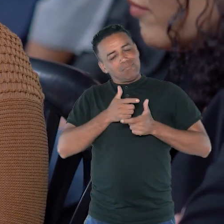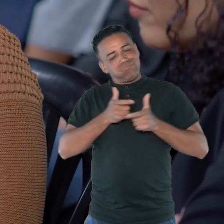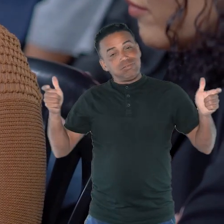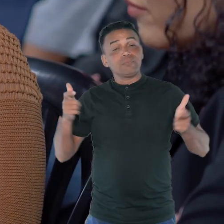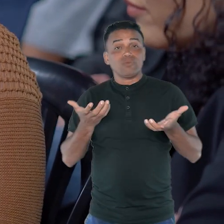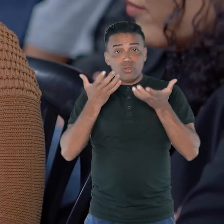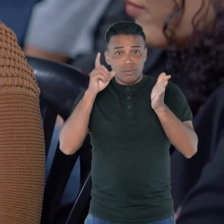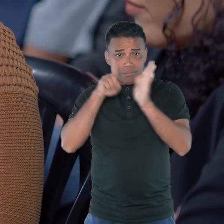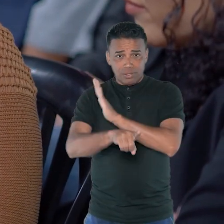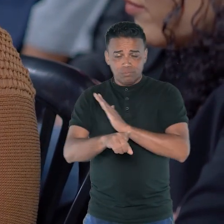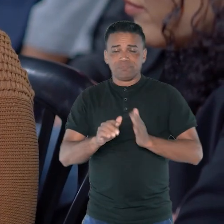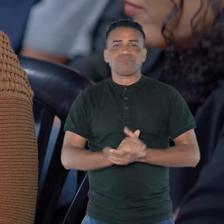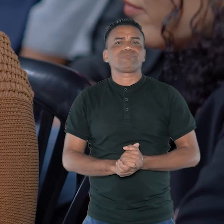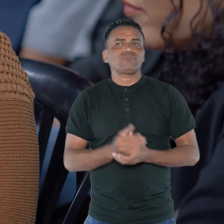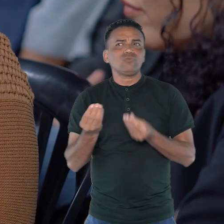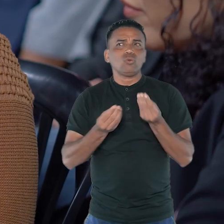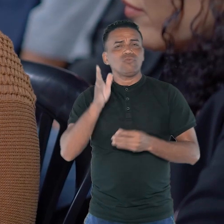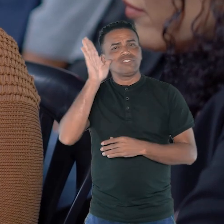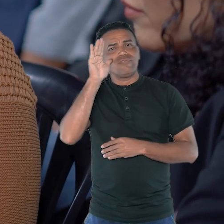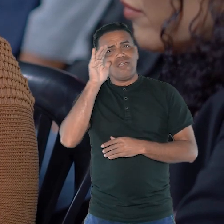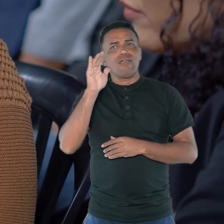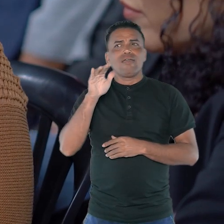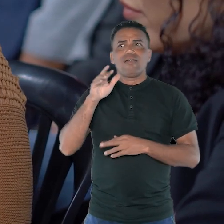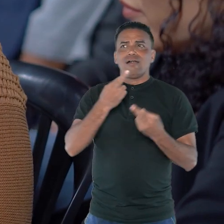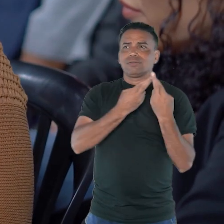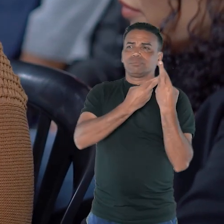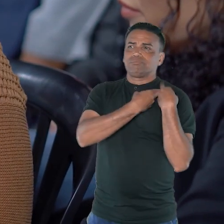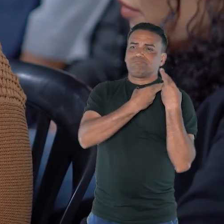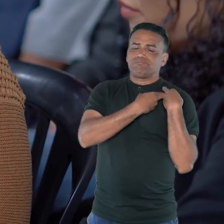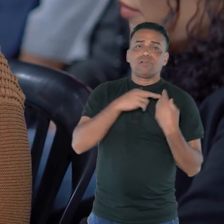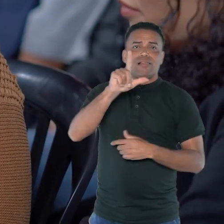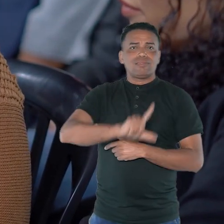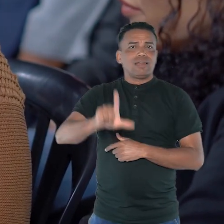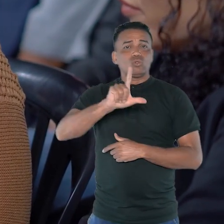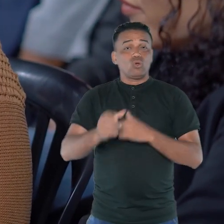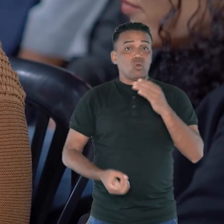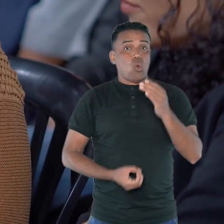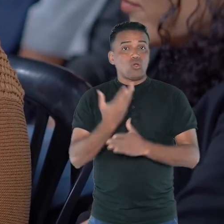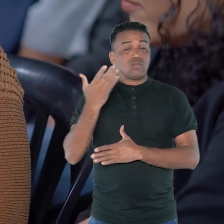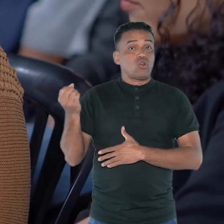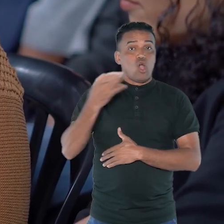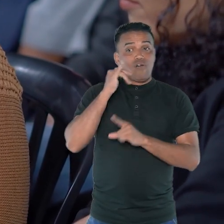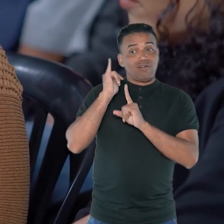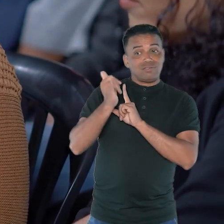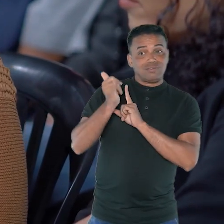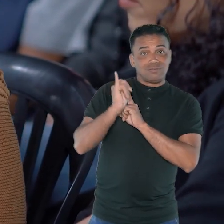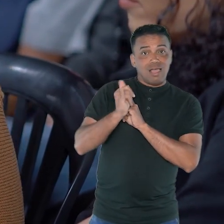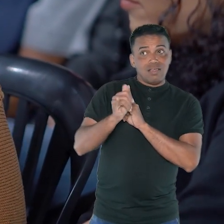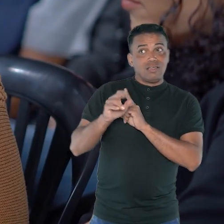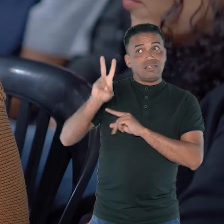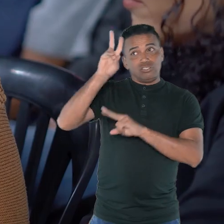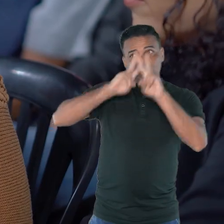uma pergunta. Como você enxerga o papel da literatura na construção de novas narrativas sobre a história e